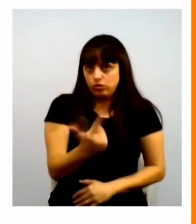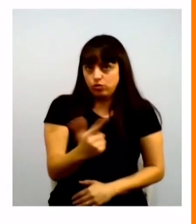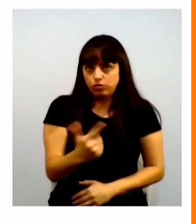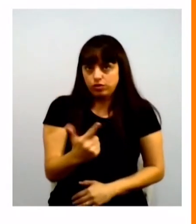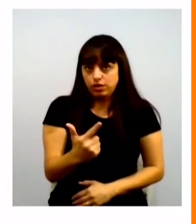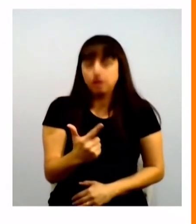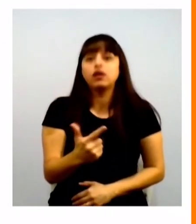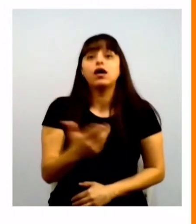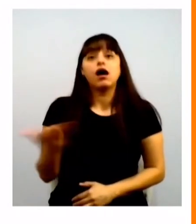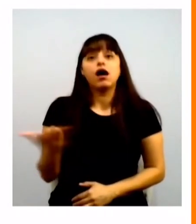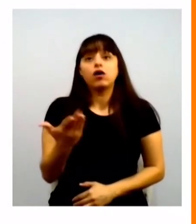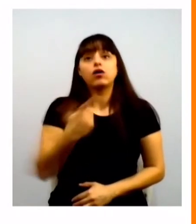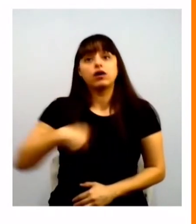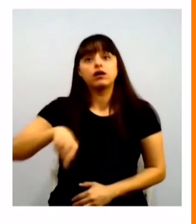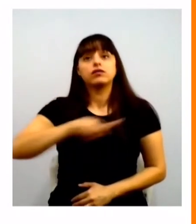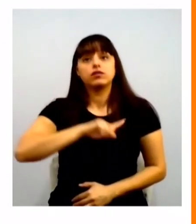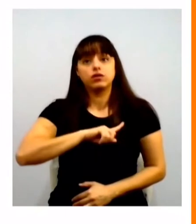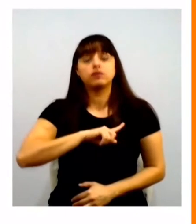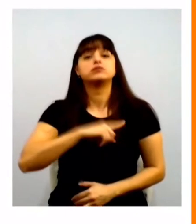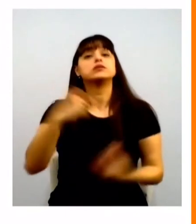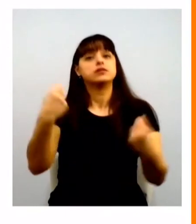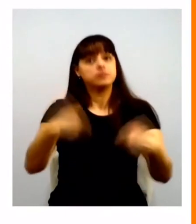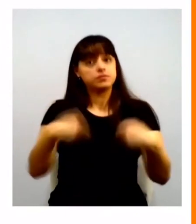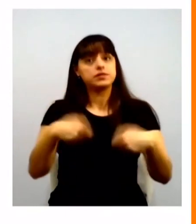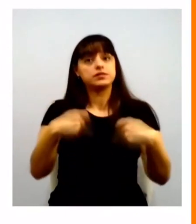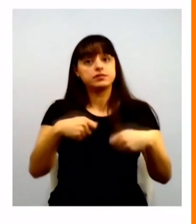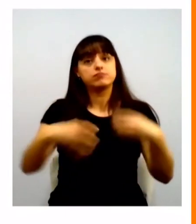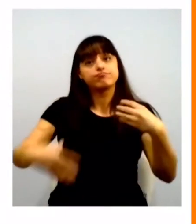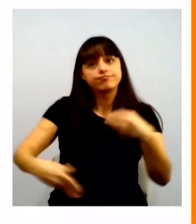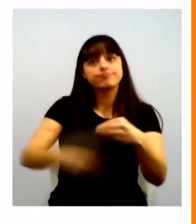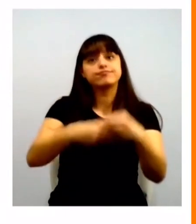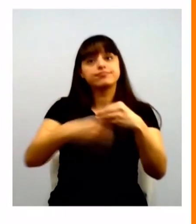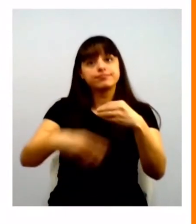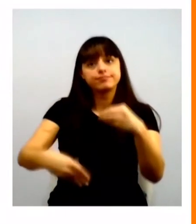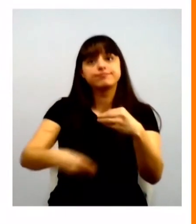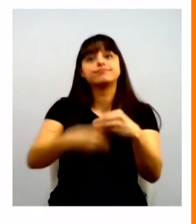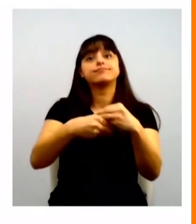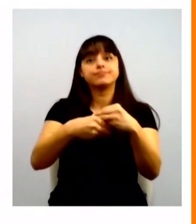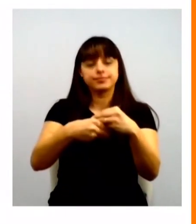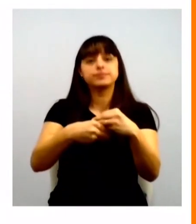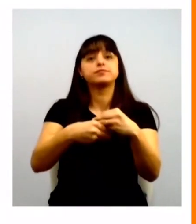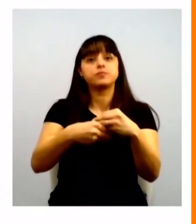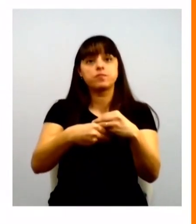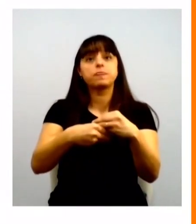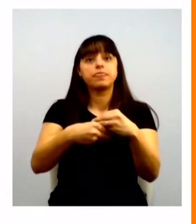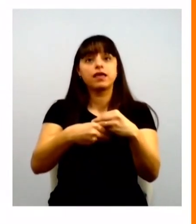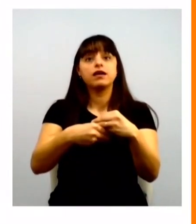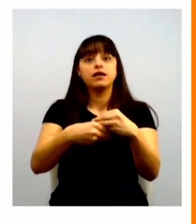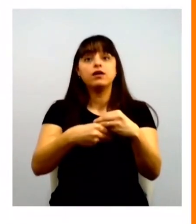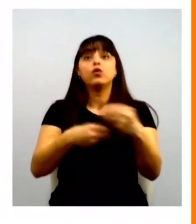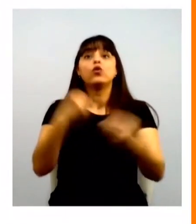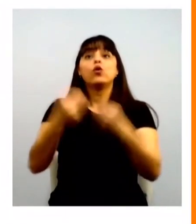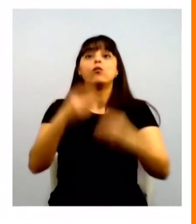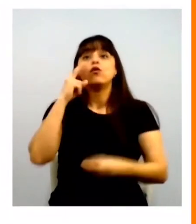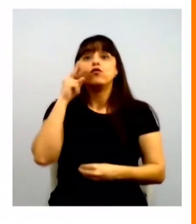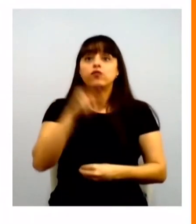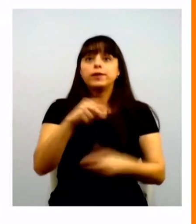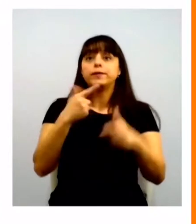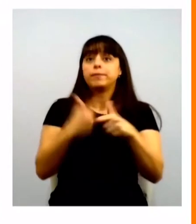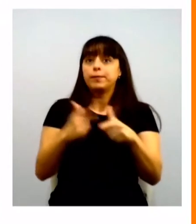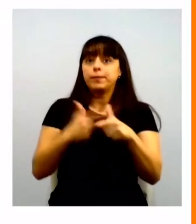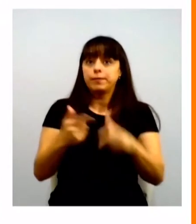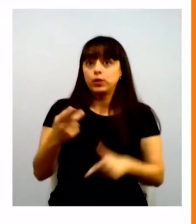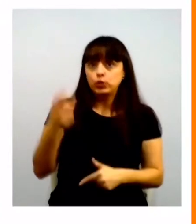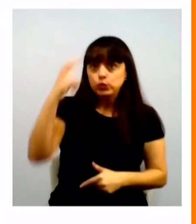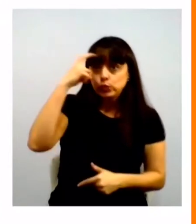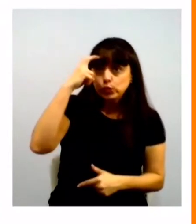tendremos que incorporar como vemos os novos problemas da cultura. Porque os problemas da cultura